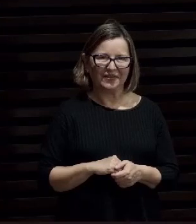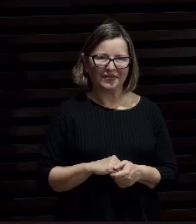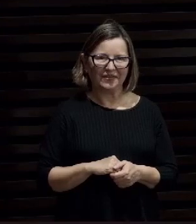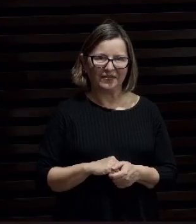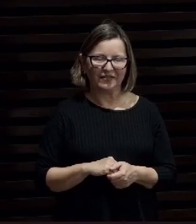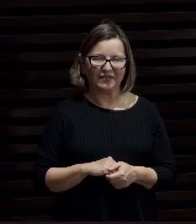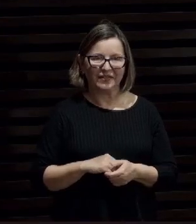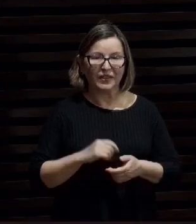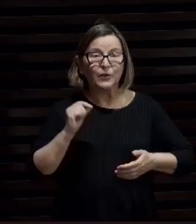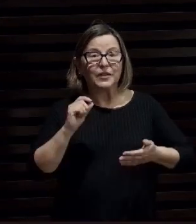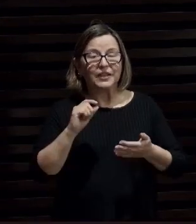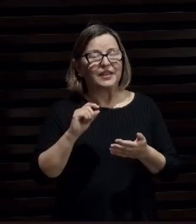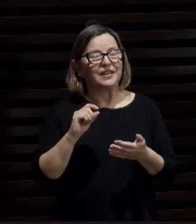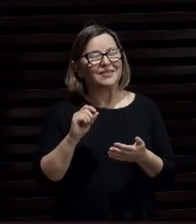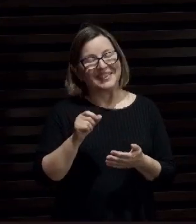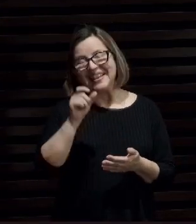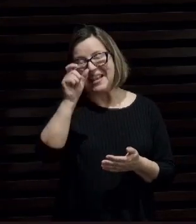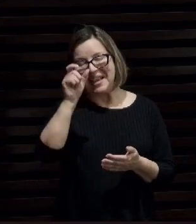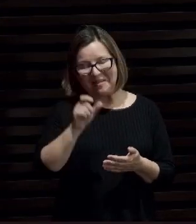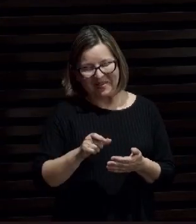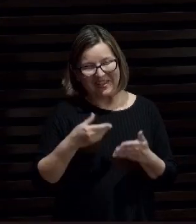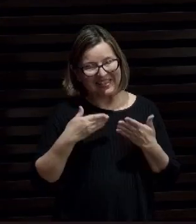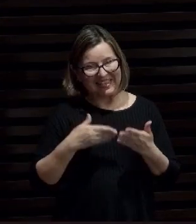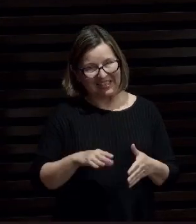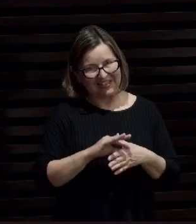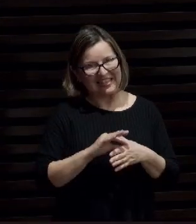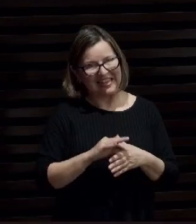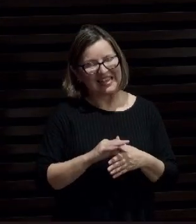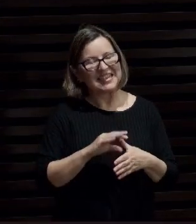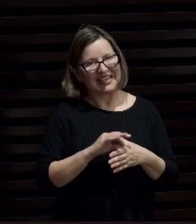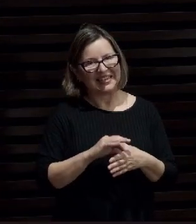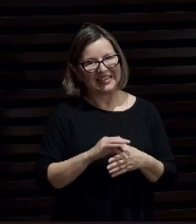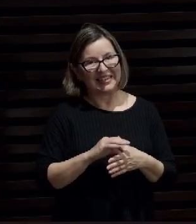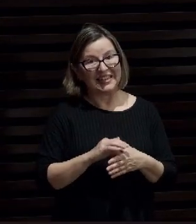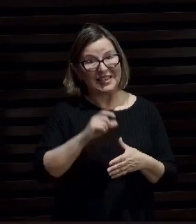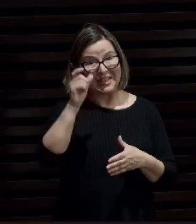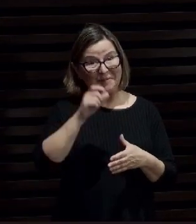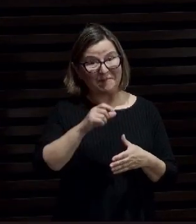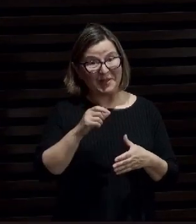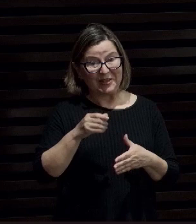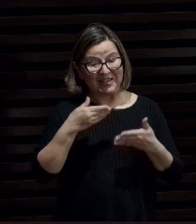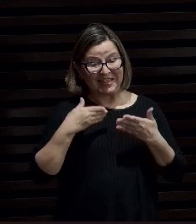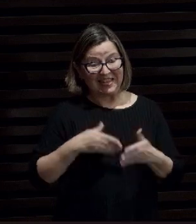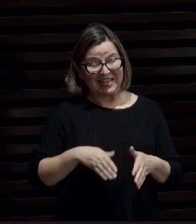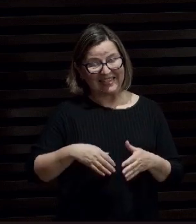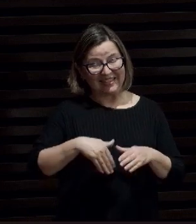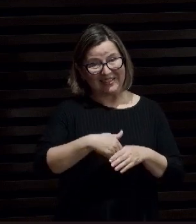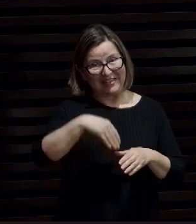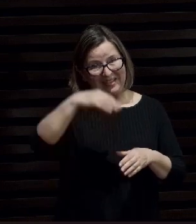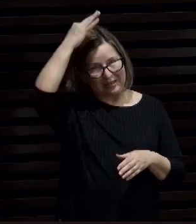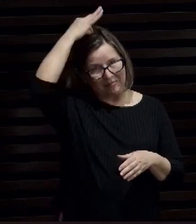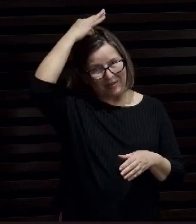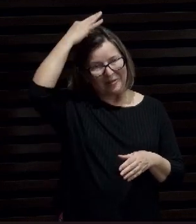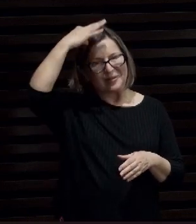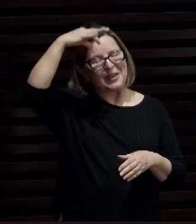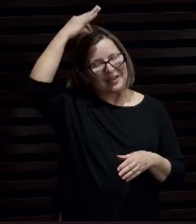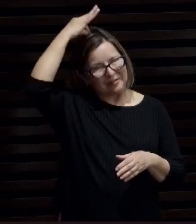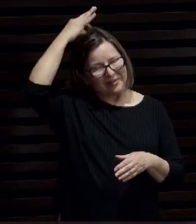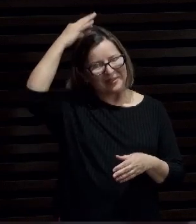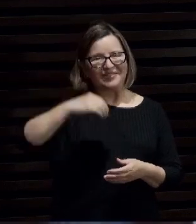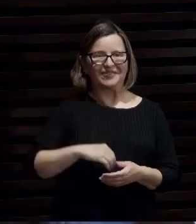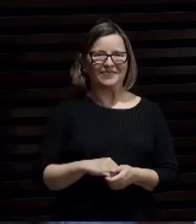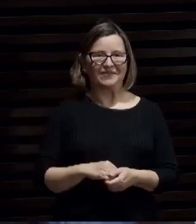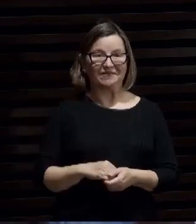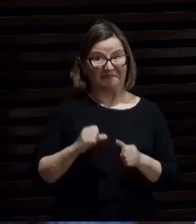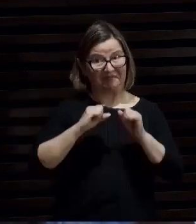O que é nascido da carne é carne, e o que é nascido do Espírito é Espírito. Bem